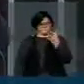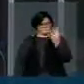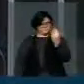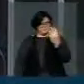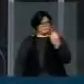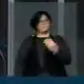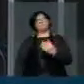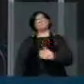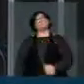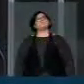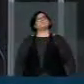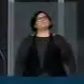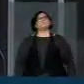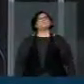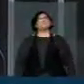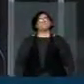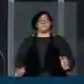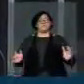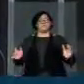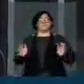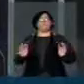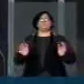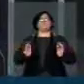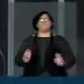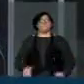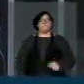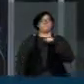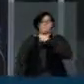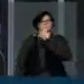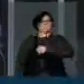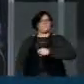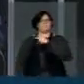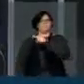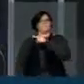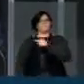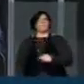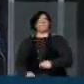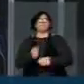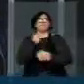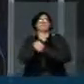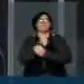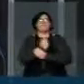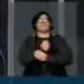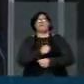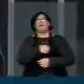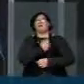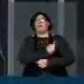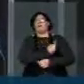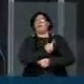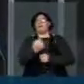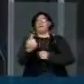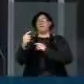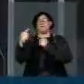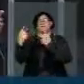segmentos, inclusive poderosos, que aí precisam, sim, da ação investigativa,